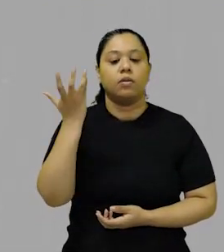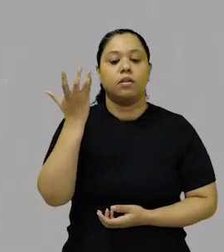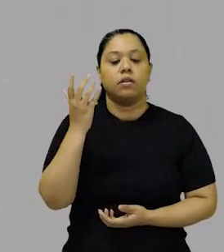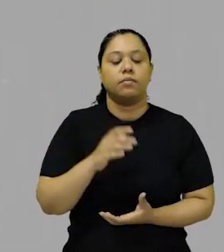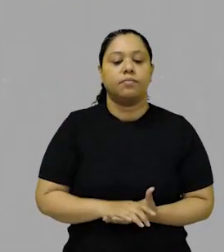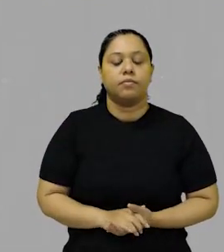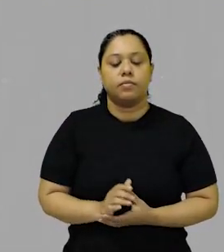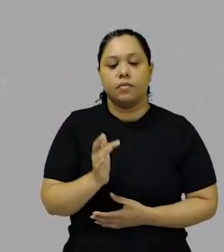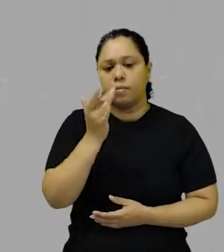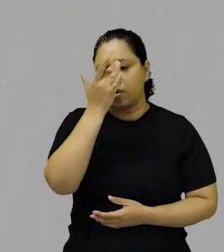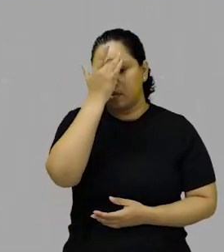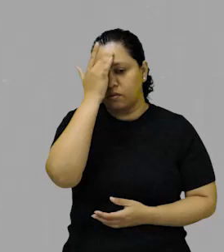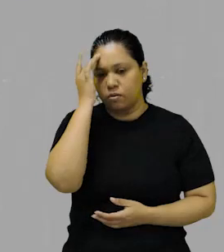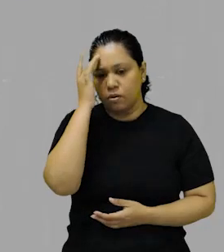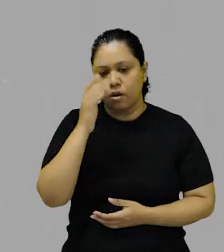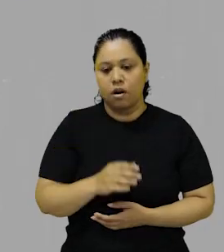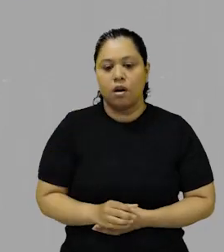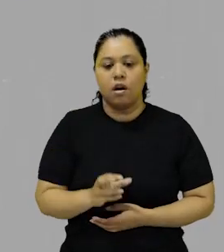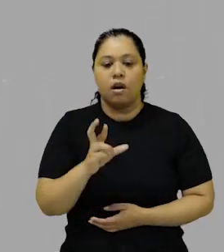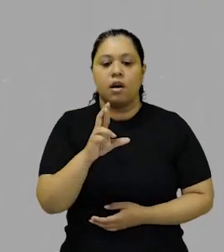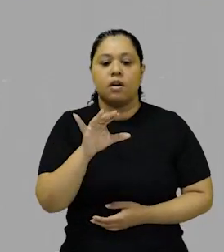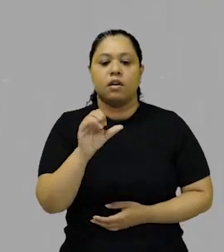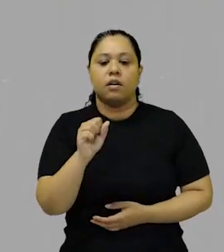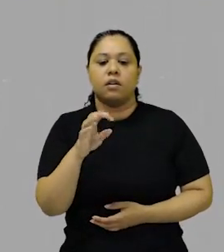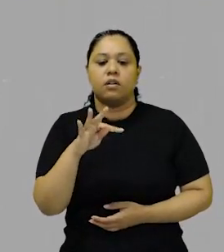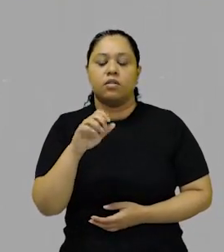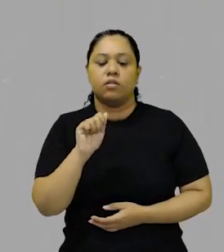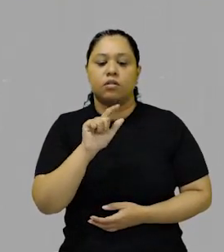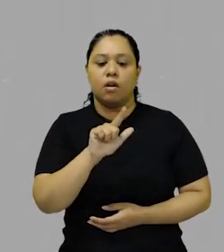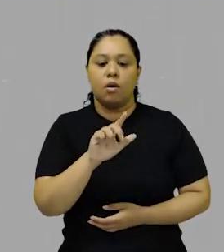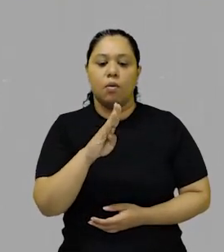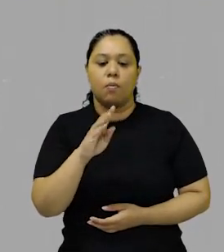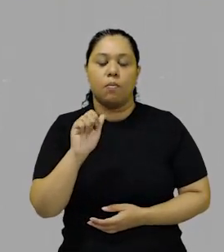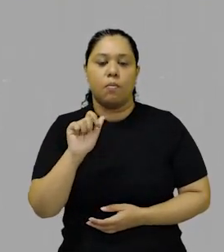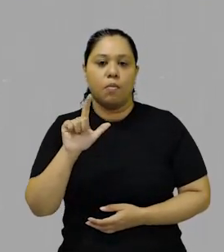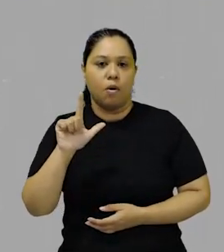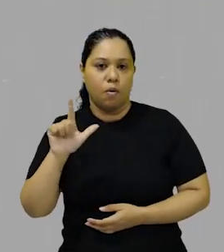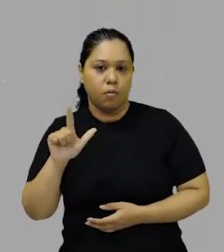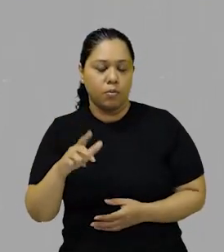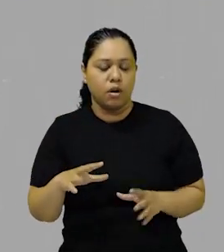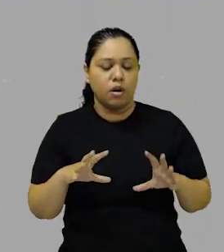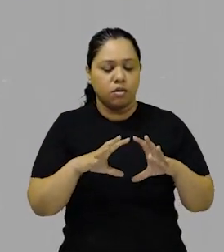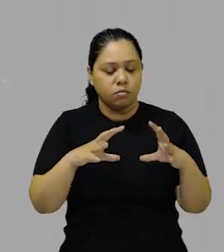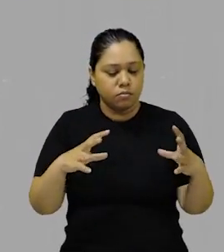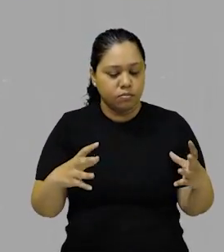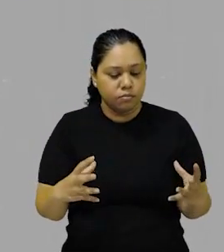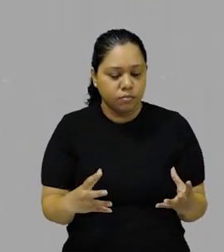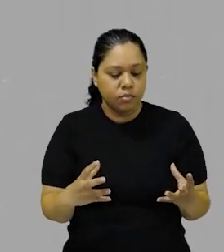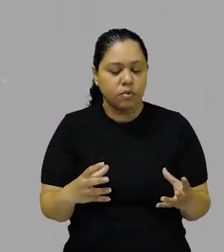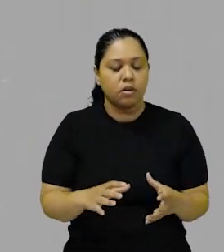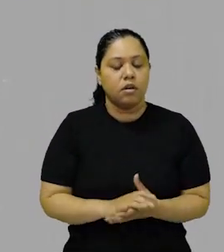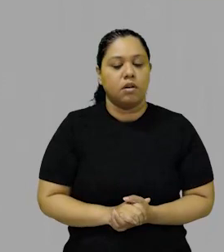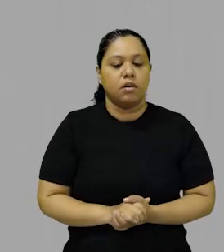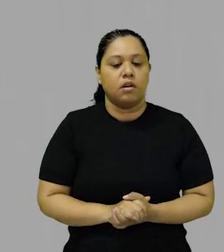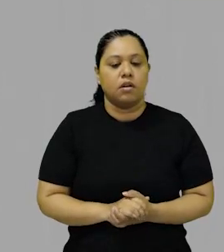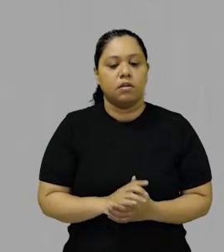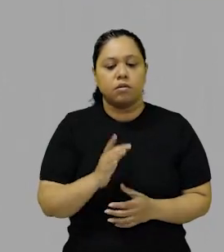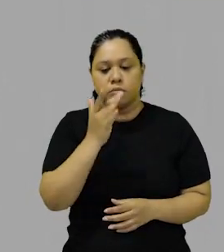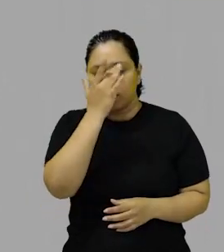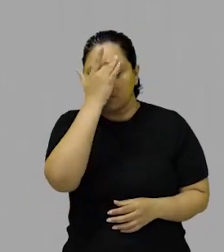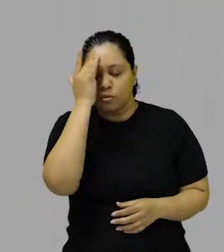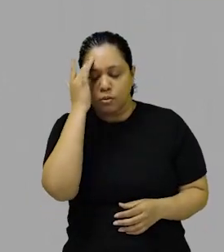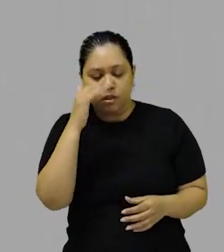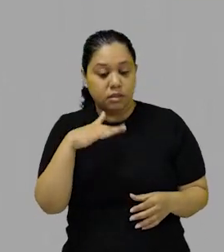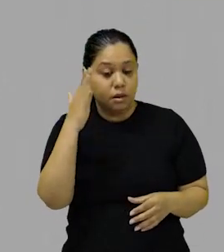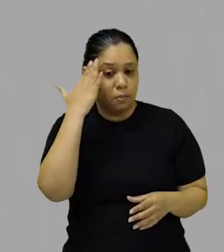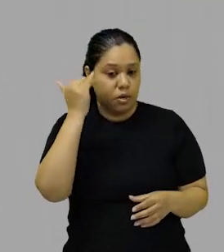pessoa começa falando, crystal ball é a bola de cristal. A bola de cristal a gente associa justamente com as videntes que faziam